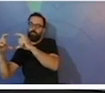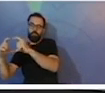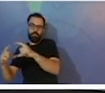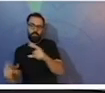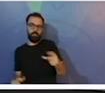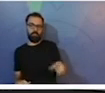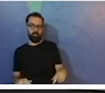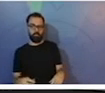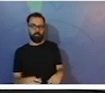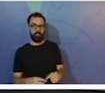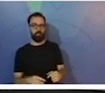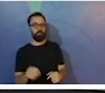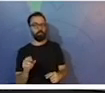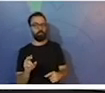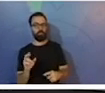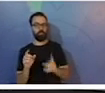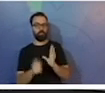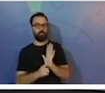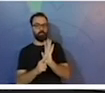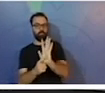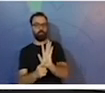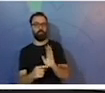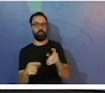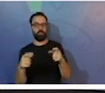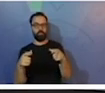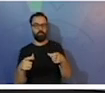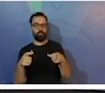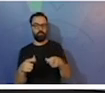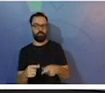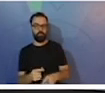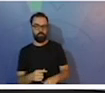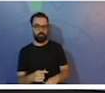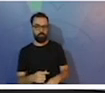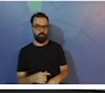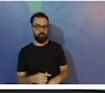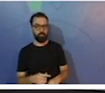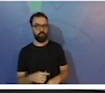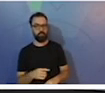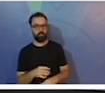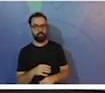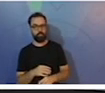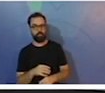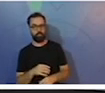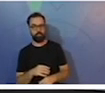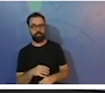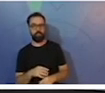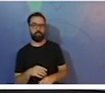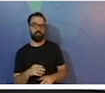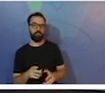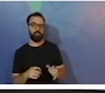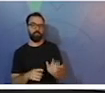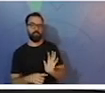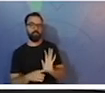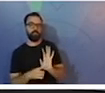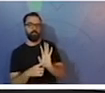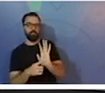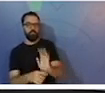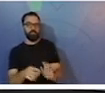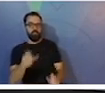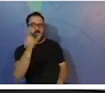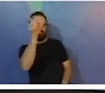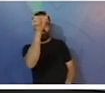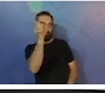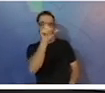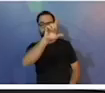E isso indica uma localização. Para nos orientar, nós indicamos as colunas